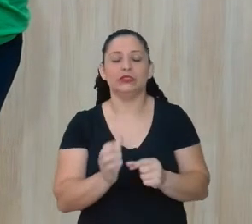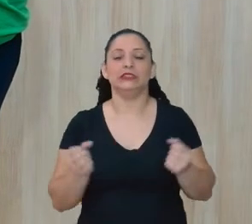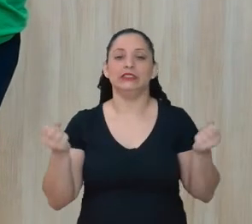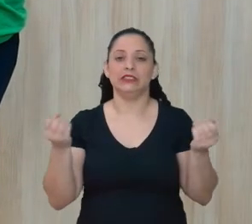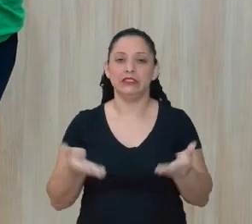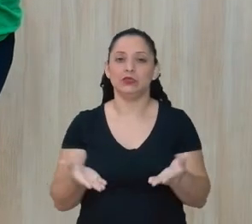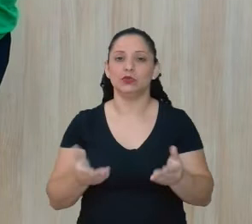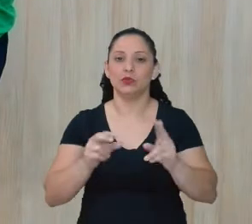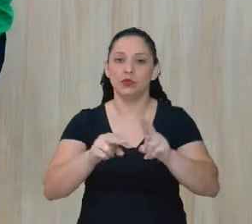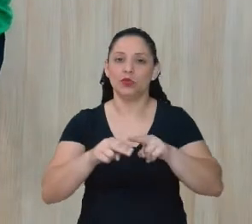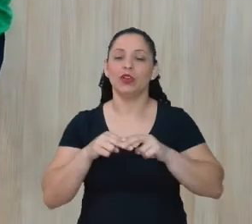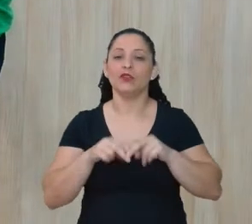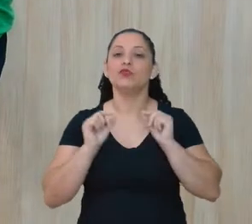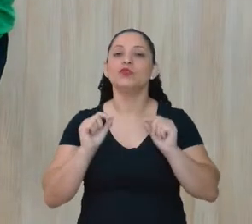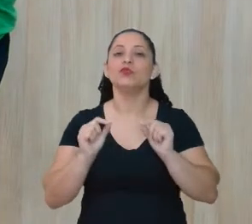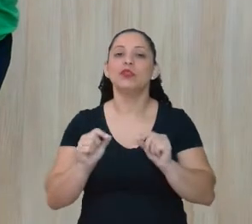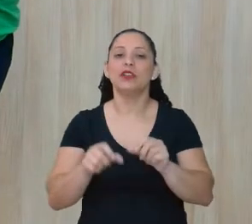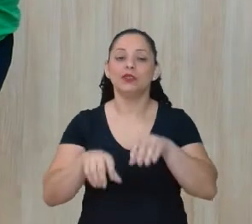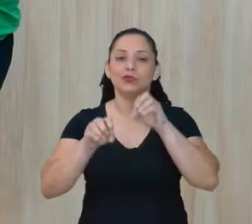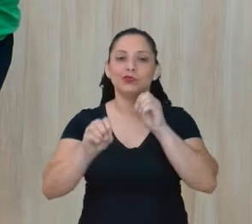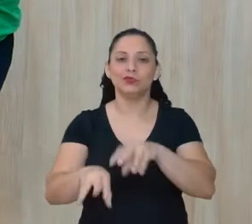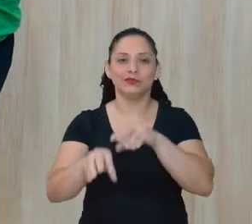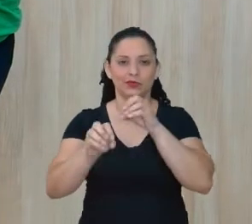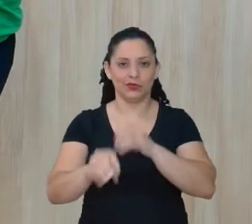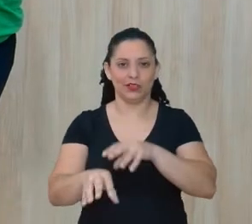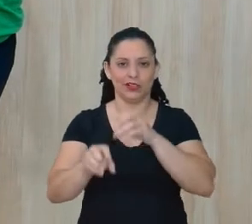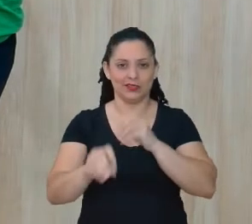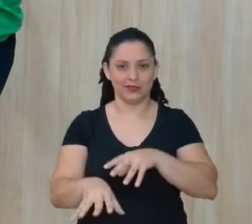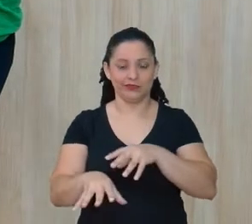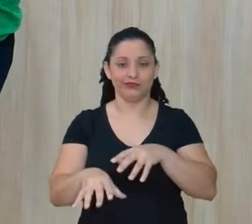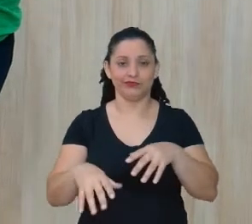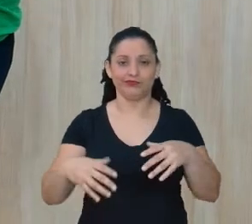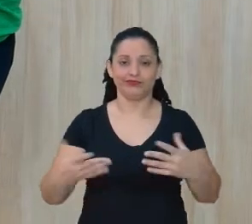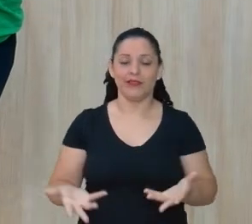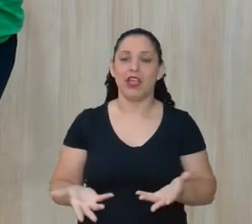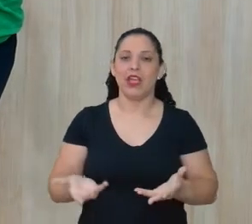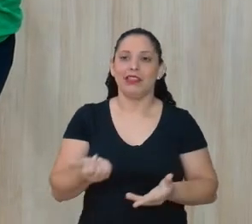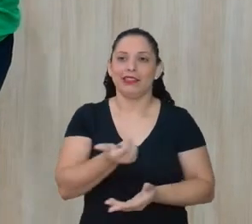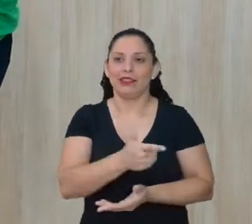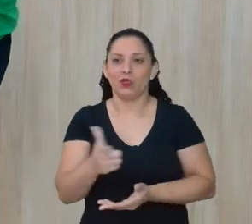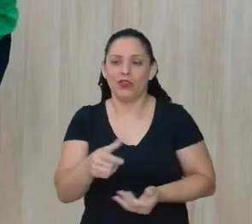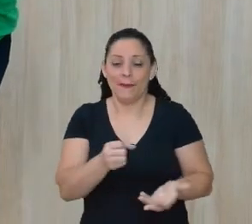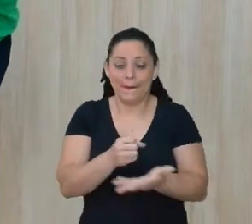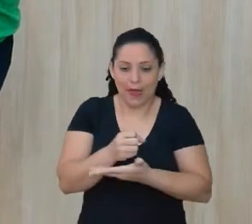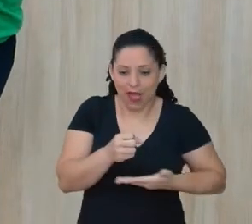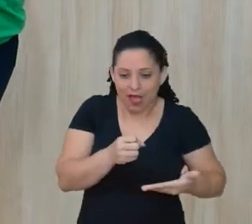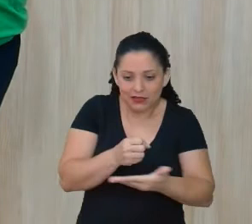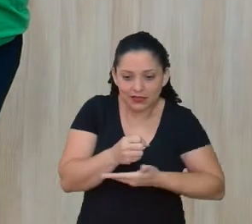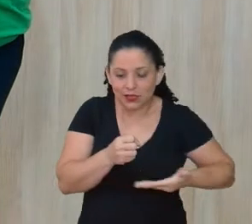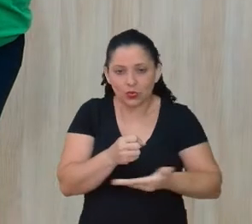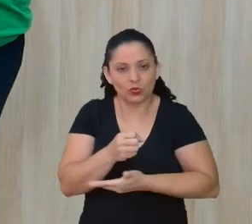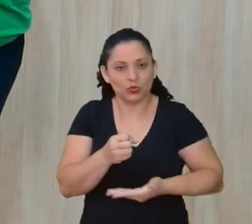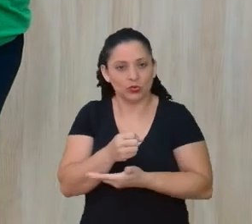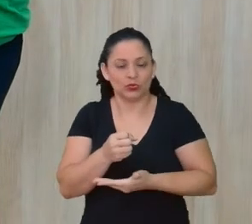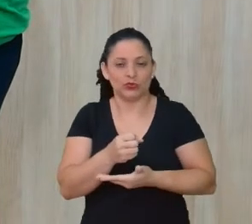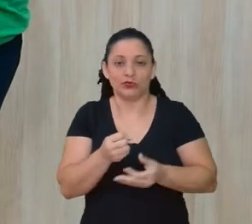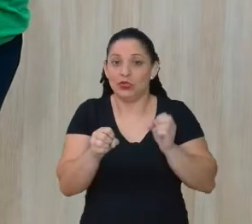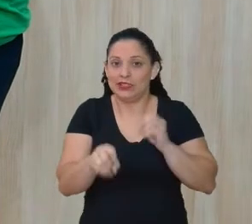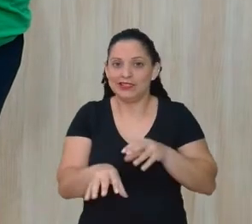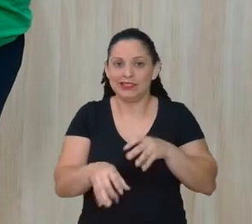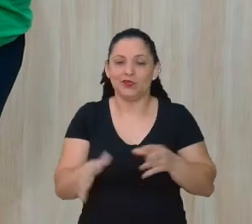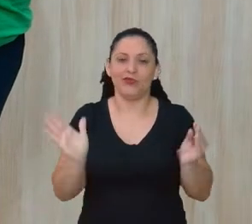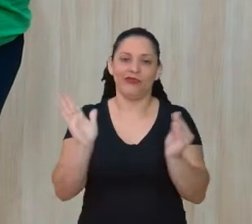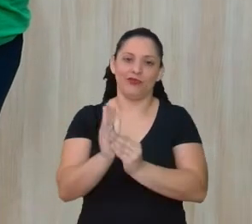da educação, que não houve, né, não teve educação na básica, não é? Então, o